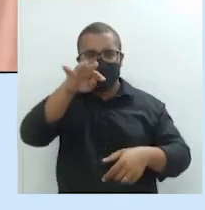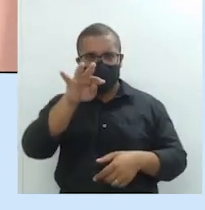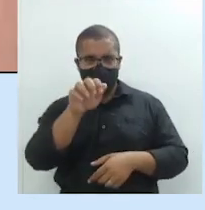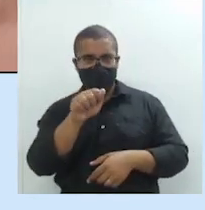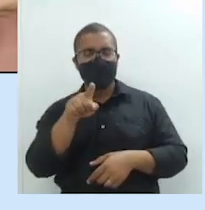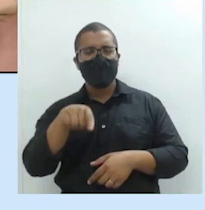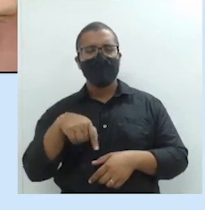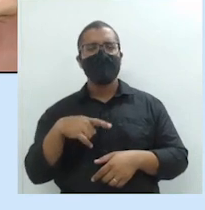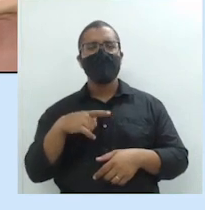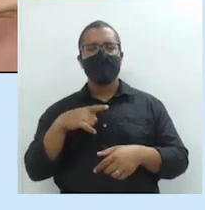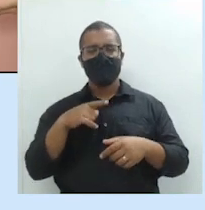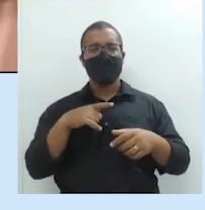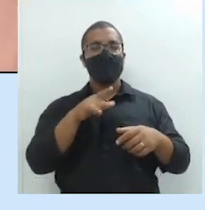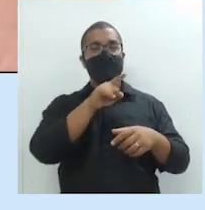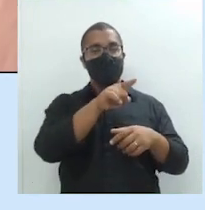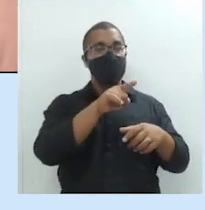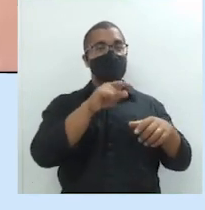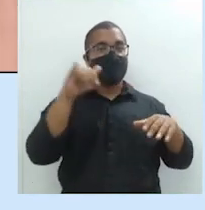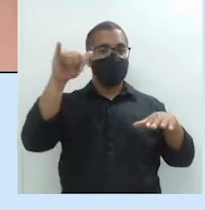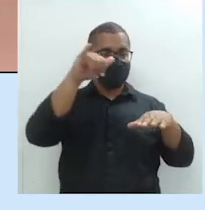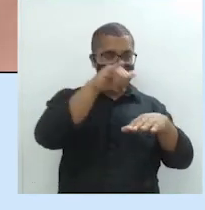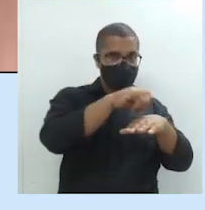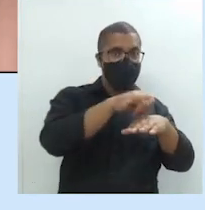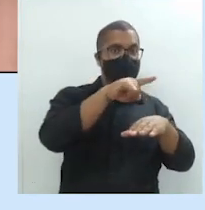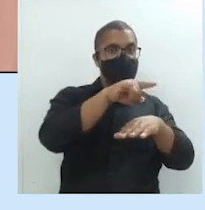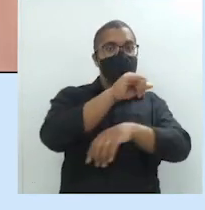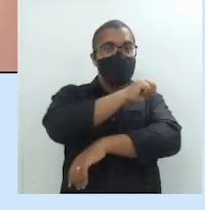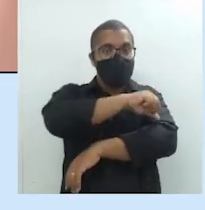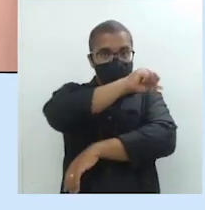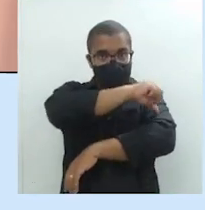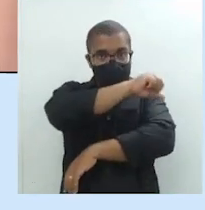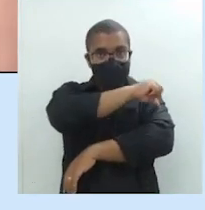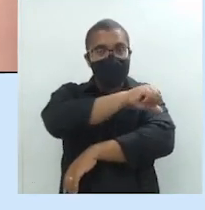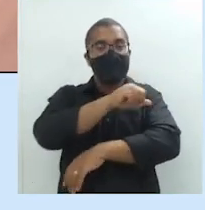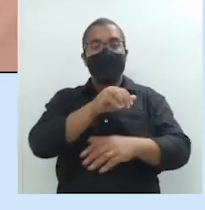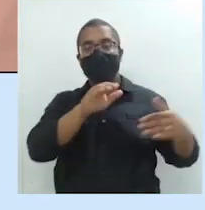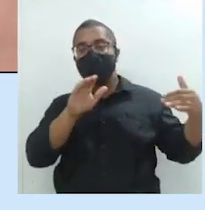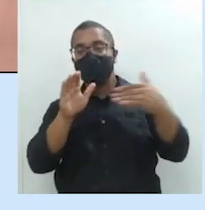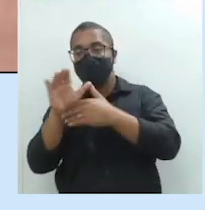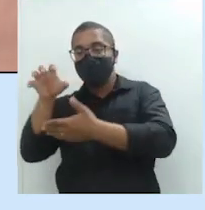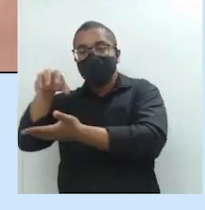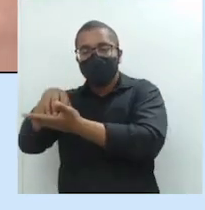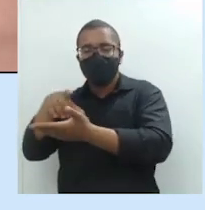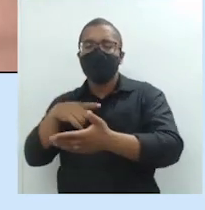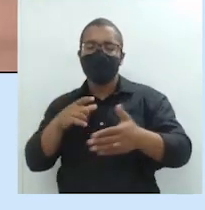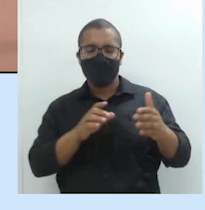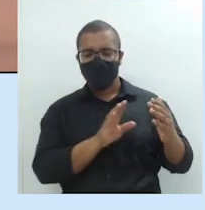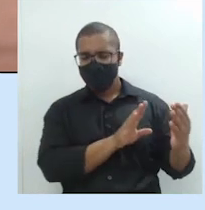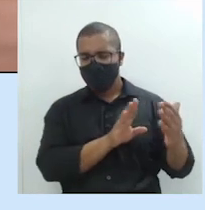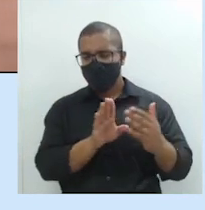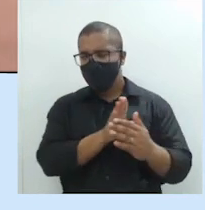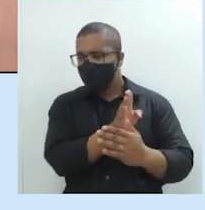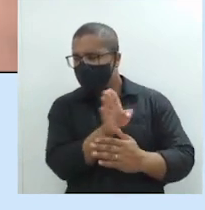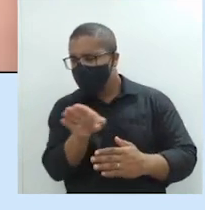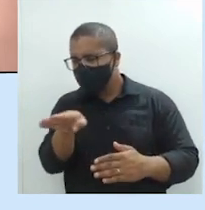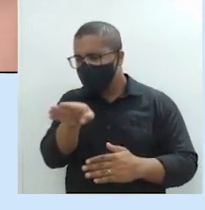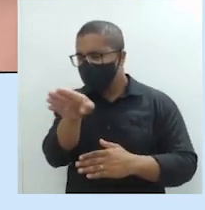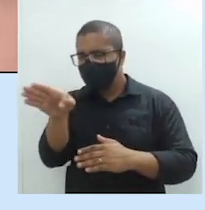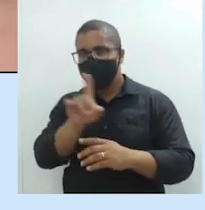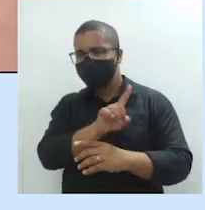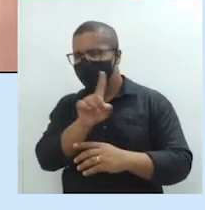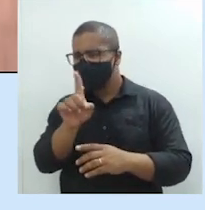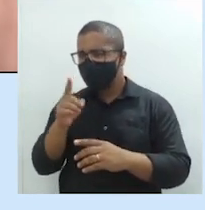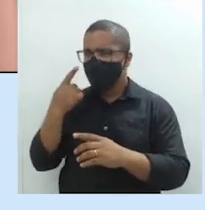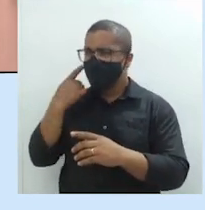do aeroporto do Rio ao centro, o turista passa por alguns sofrimentos. Então vejam